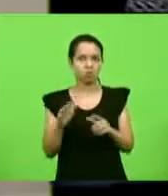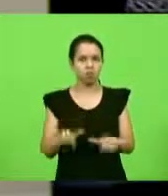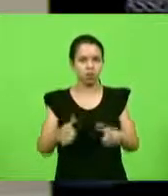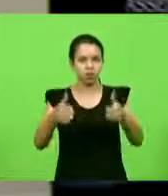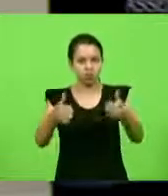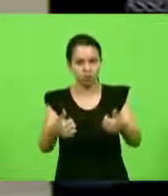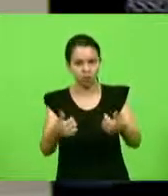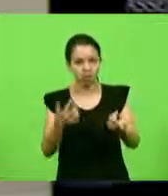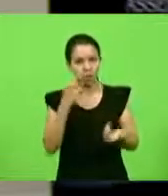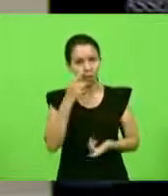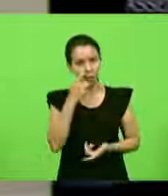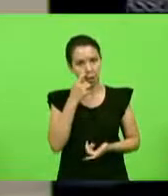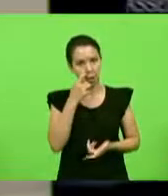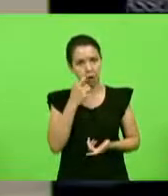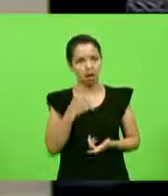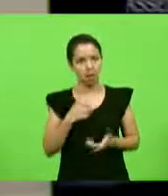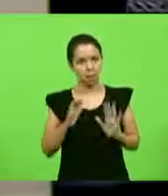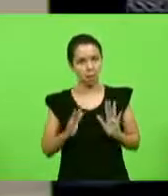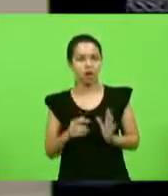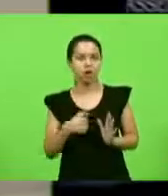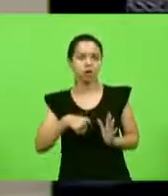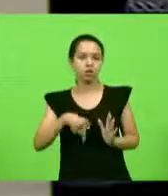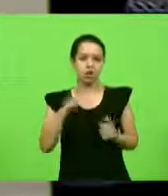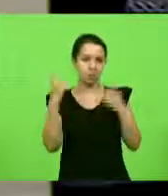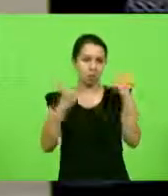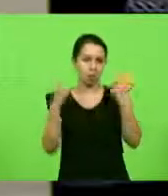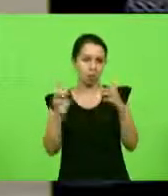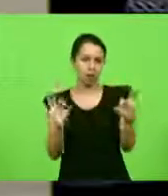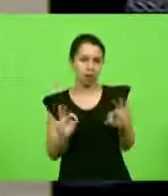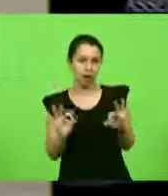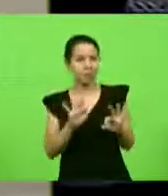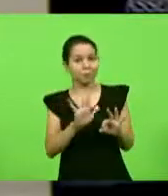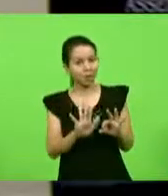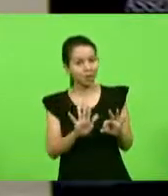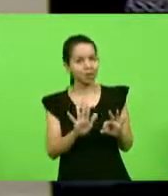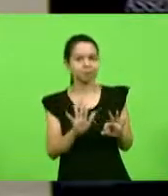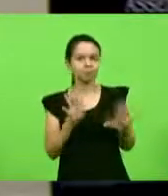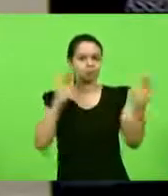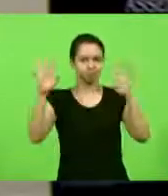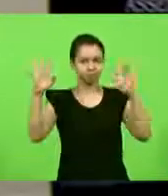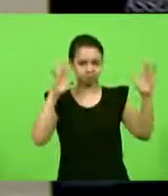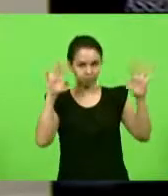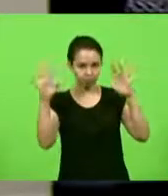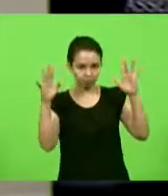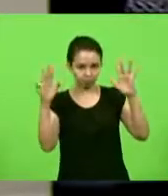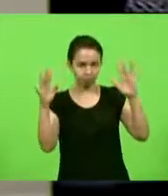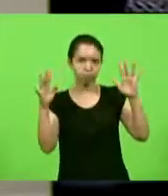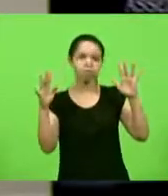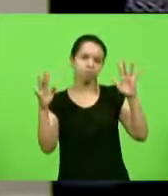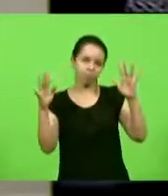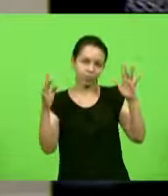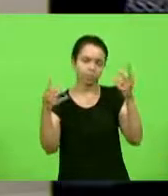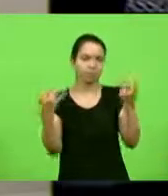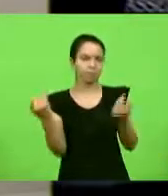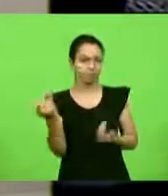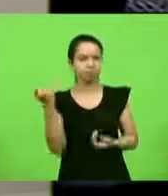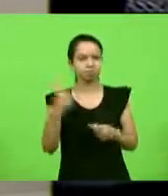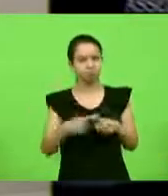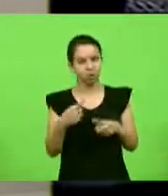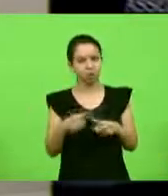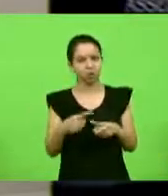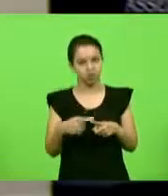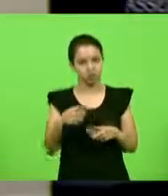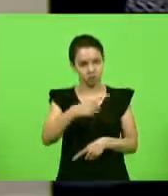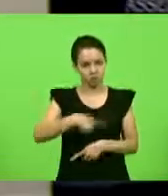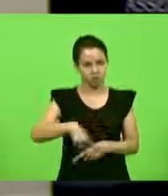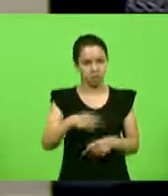precisamos nos preocupar com isso, mas é uma reflexão que eu faço, porque é algo que a gente